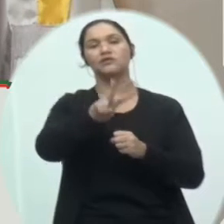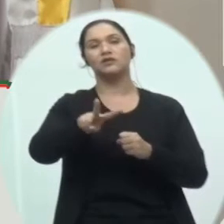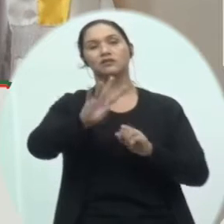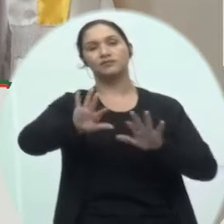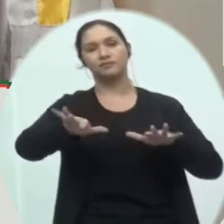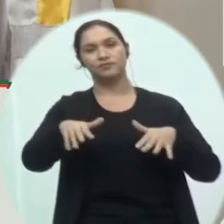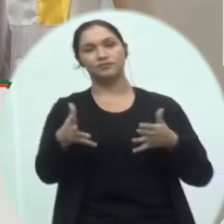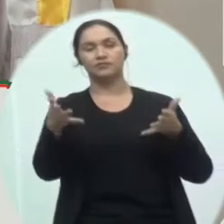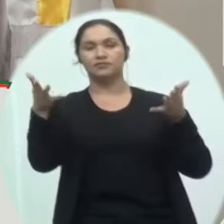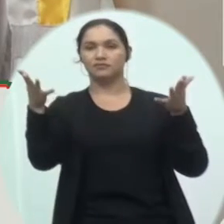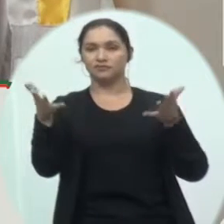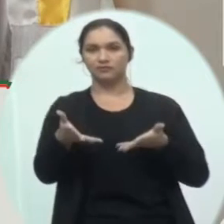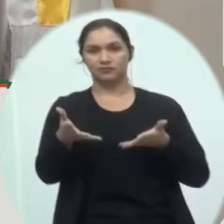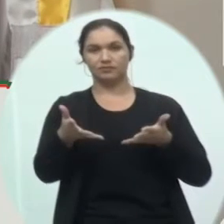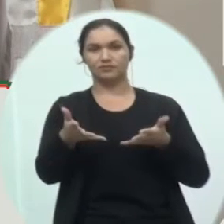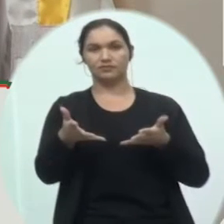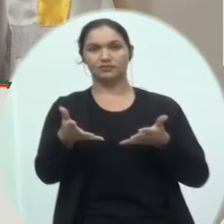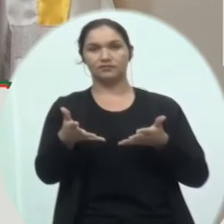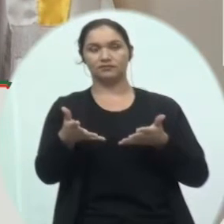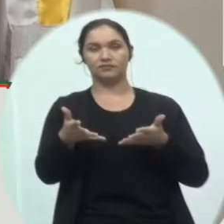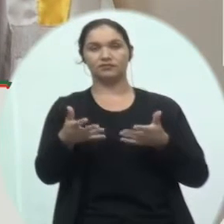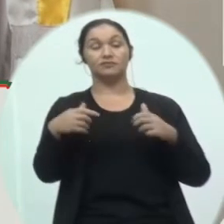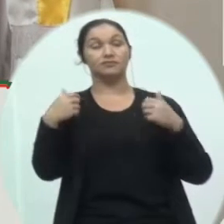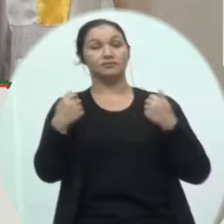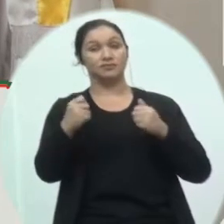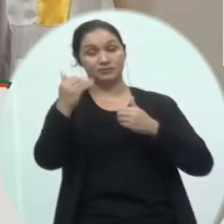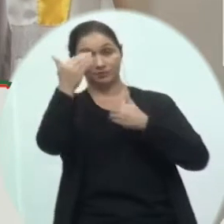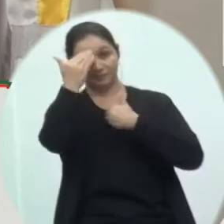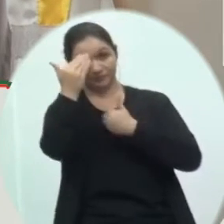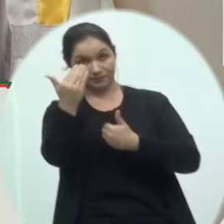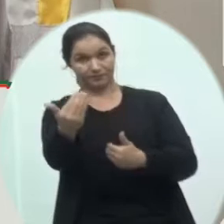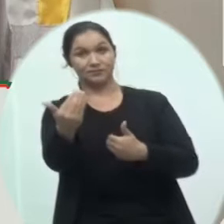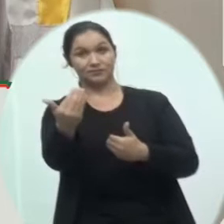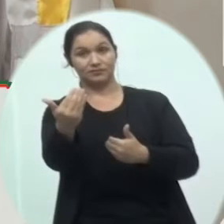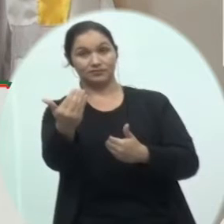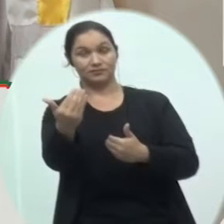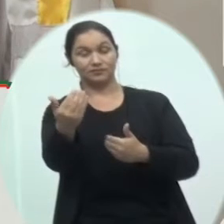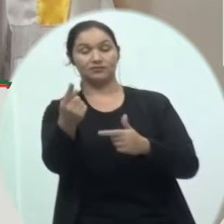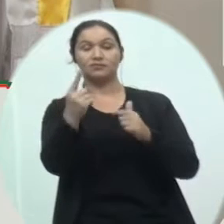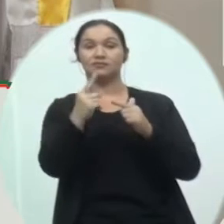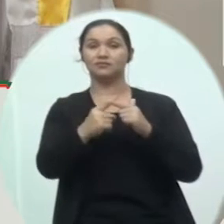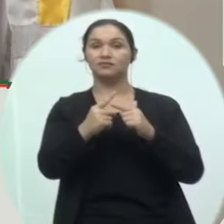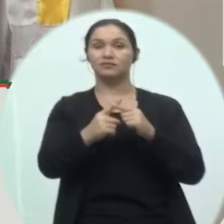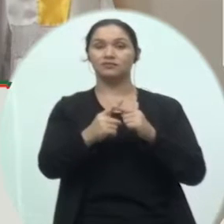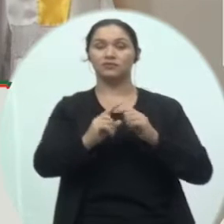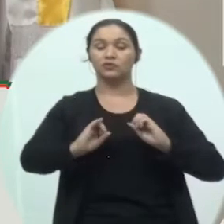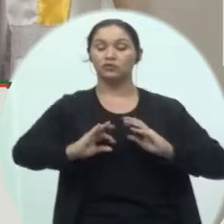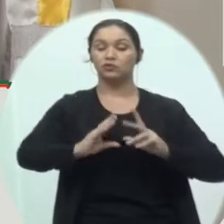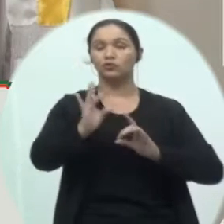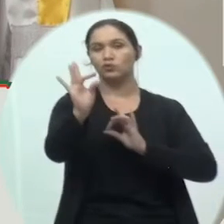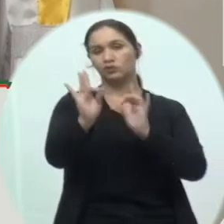hora de reconhecer e, de certa forma, agradecer pela correção, como foi feito, vereador Potelec.